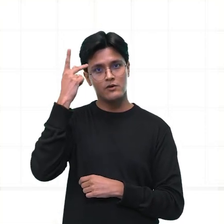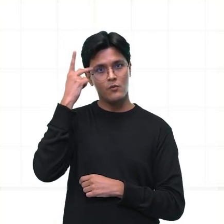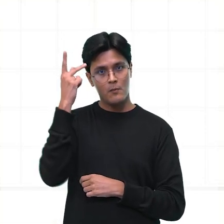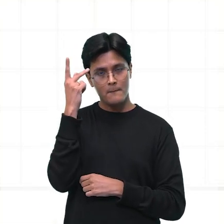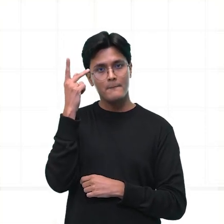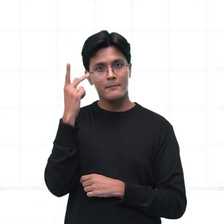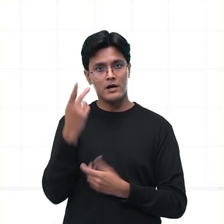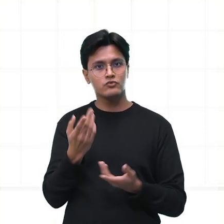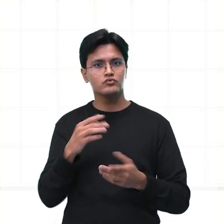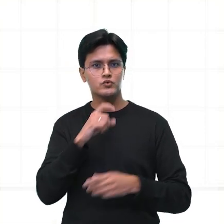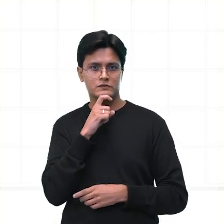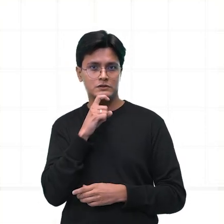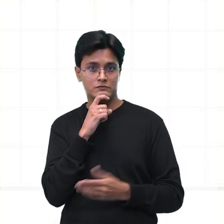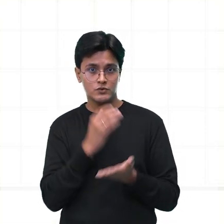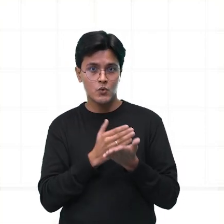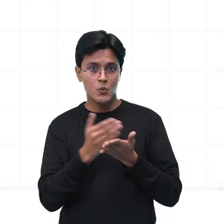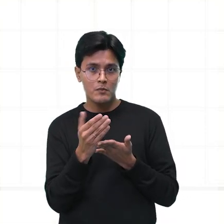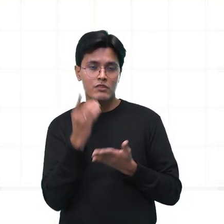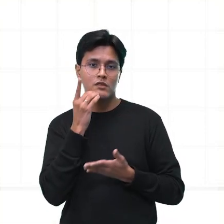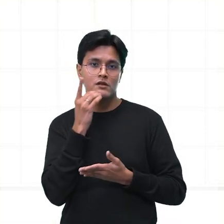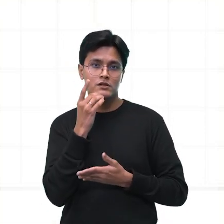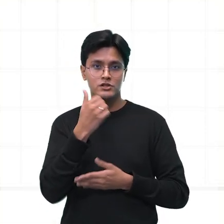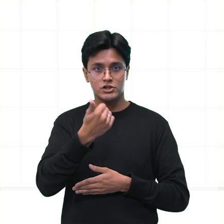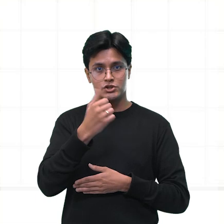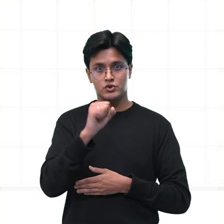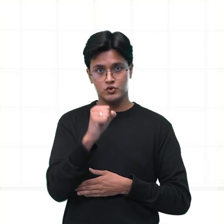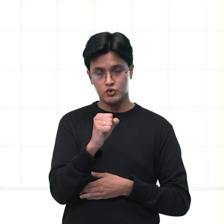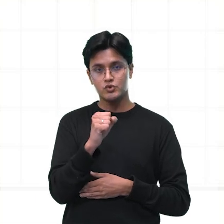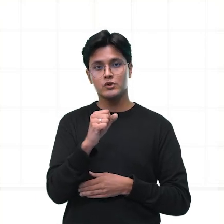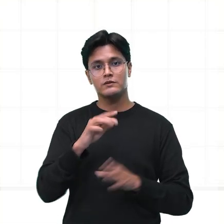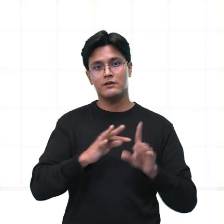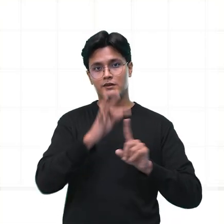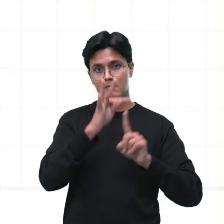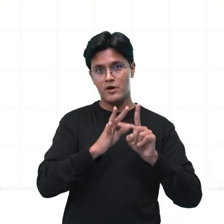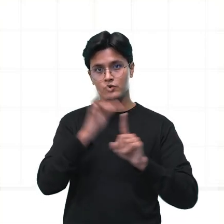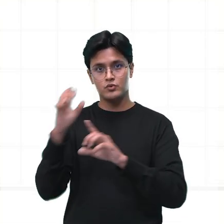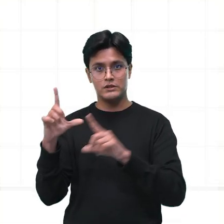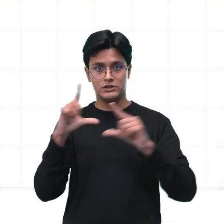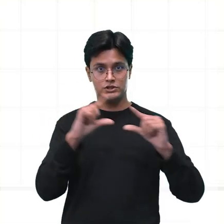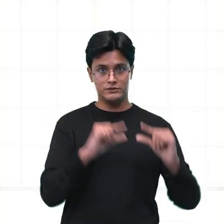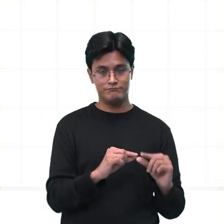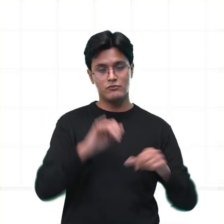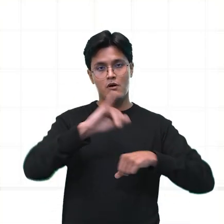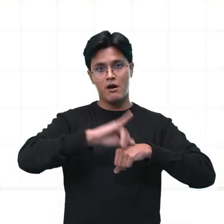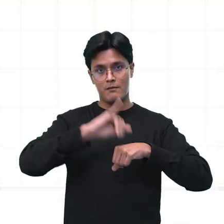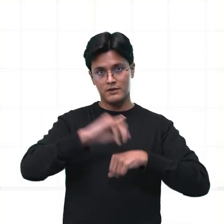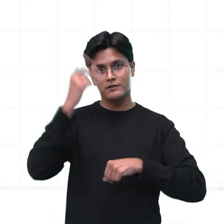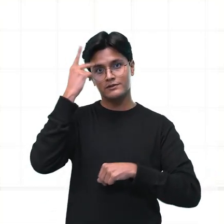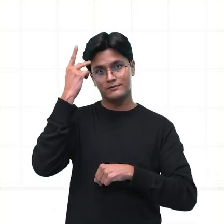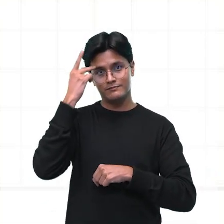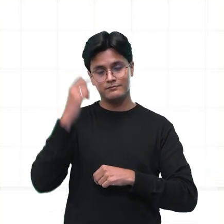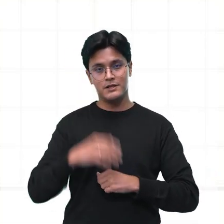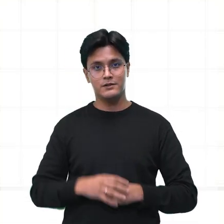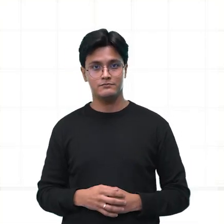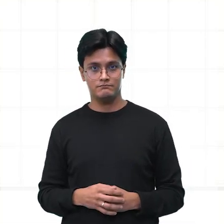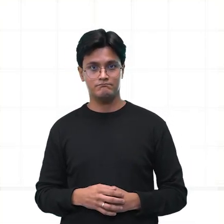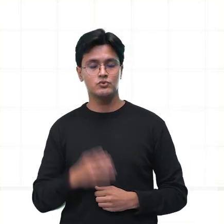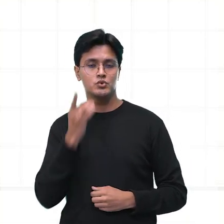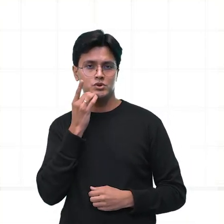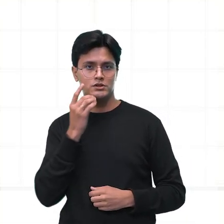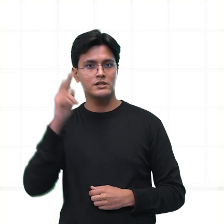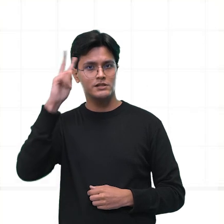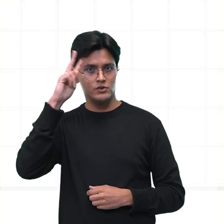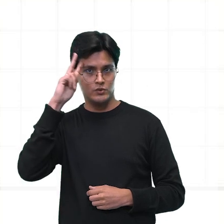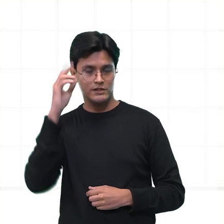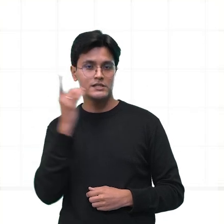né fez as temperaturas de esp pencar na capital paulista tal na segunda-feira que foi no dia